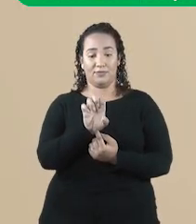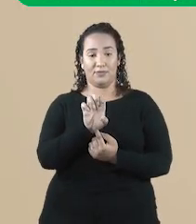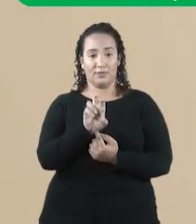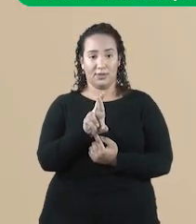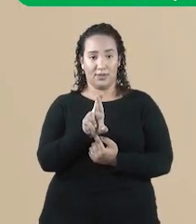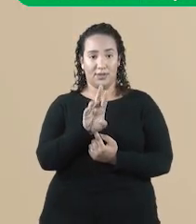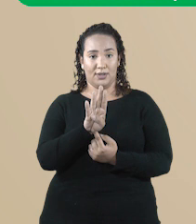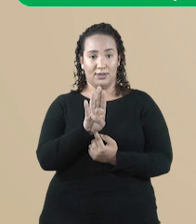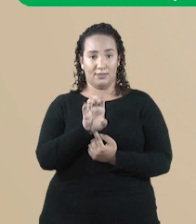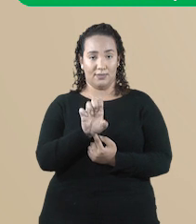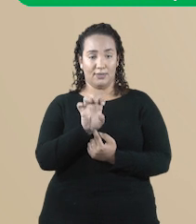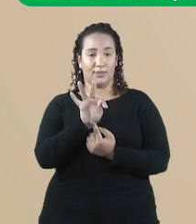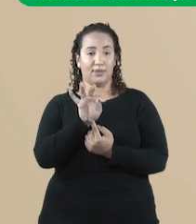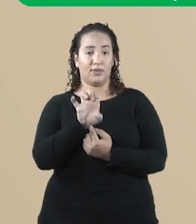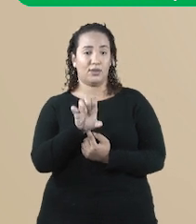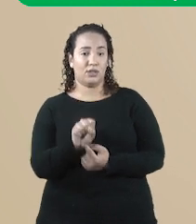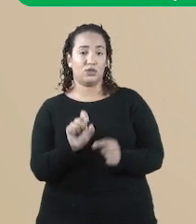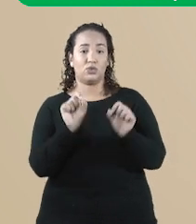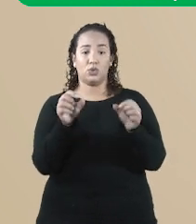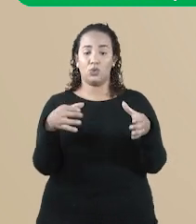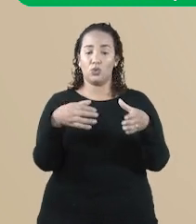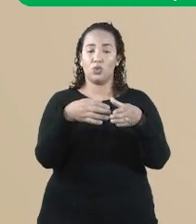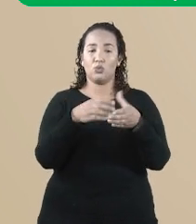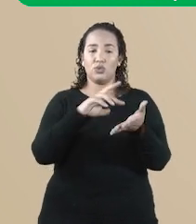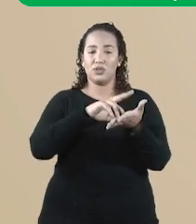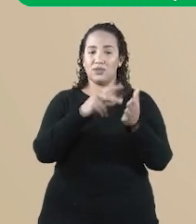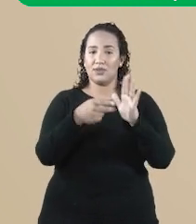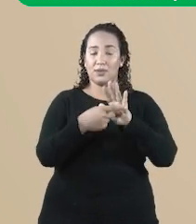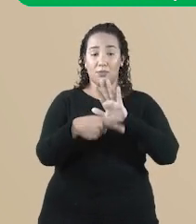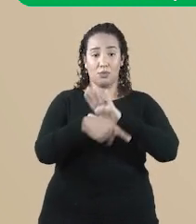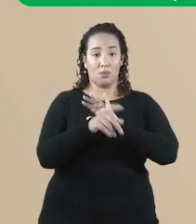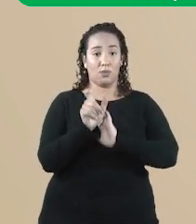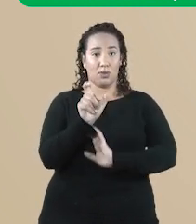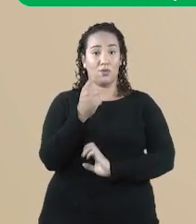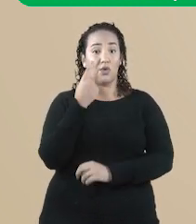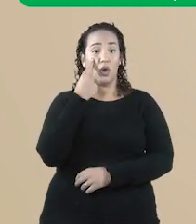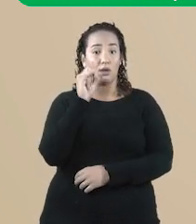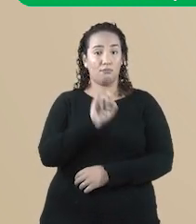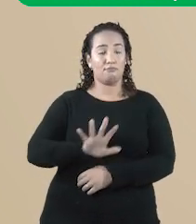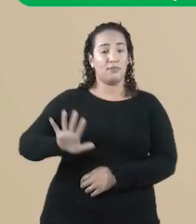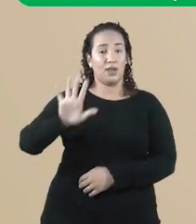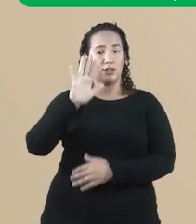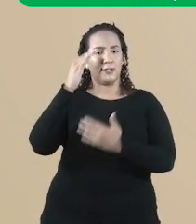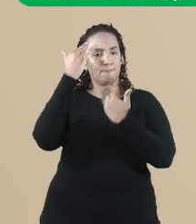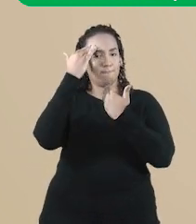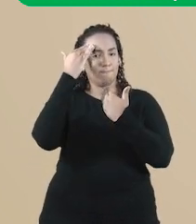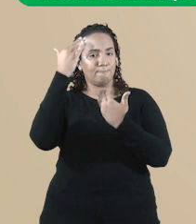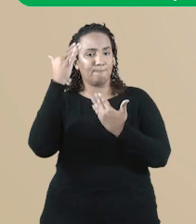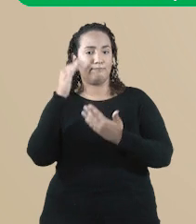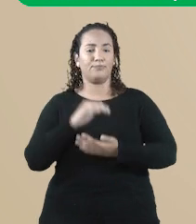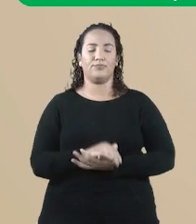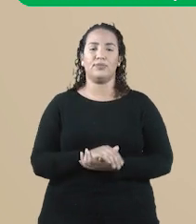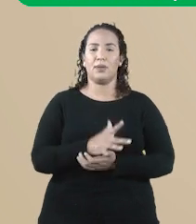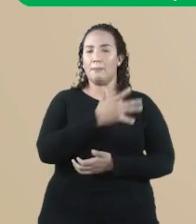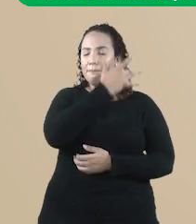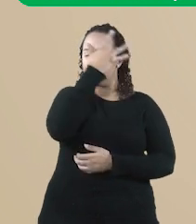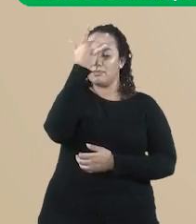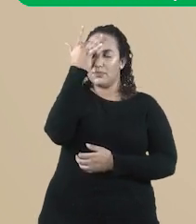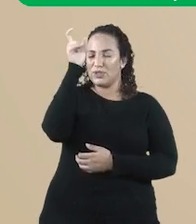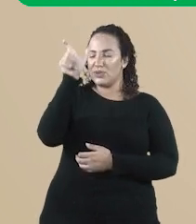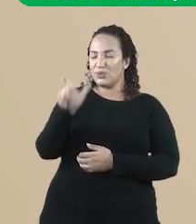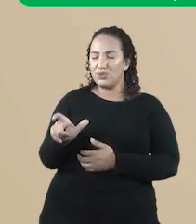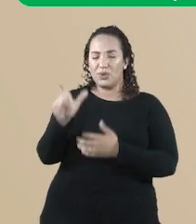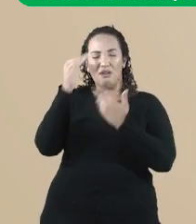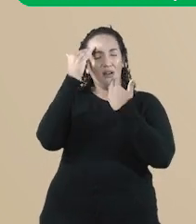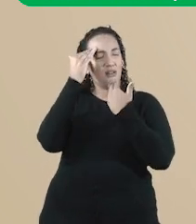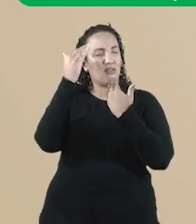de significados que uma palavra pode ter, como podemos observar nessa imagem. Gratidão. Qualidade de quem